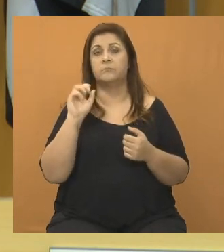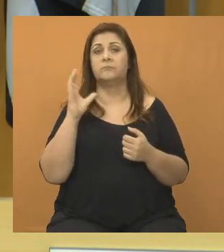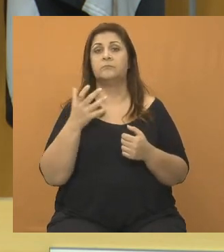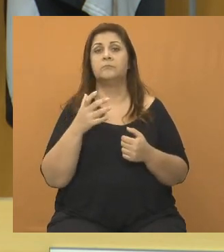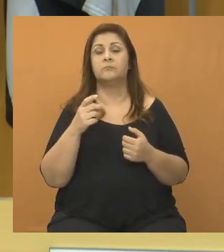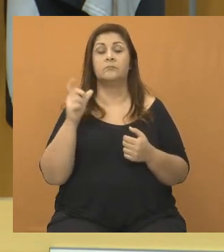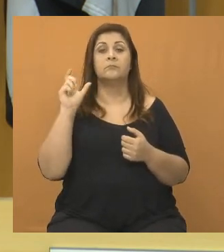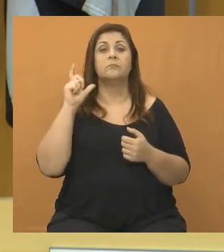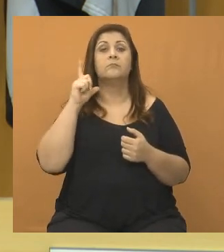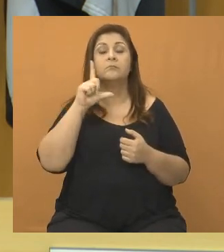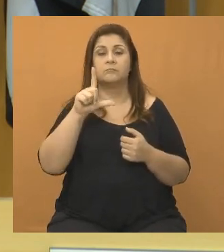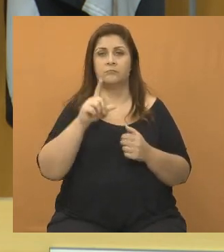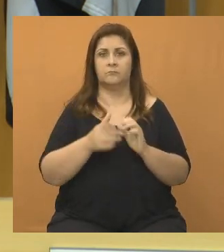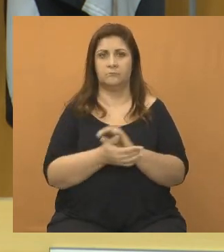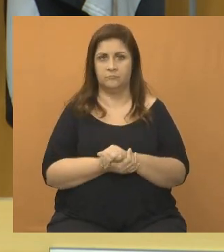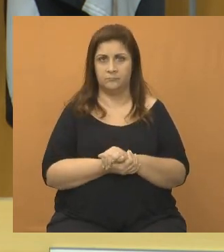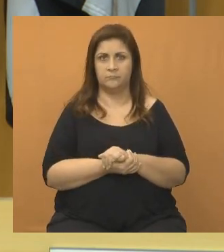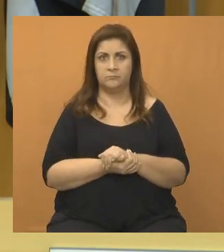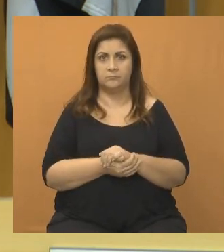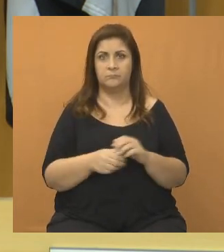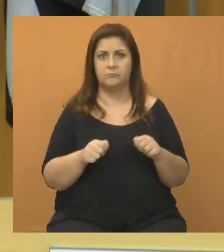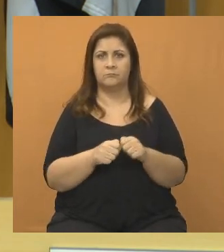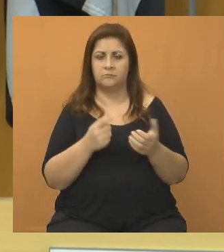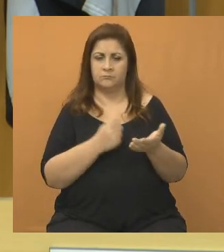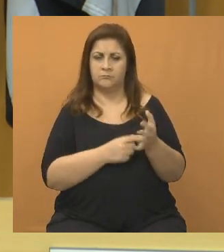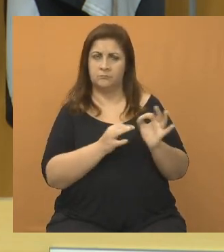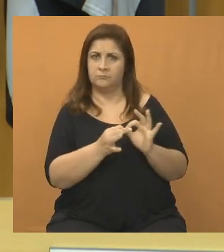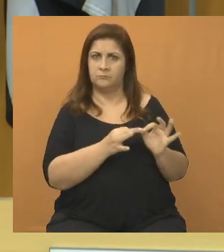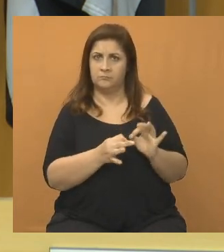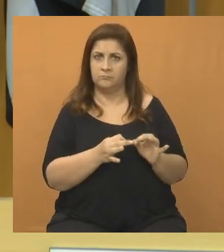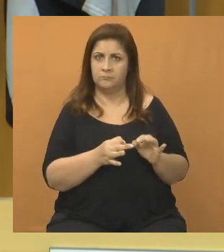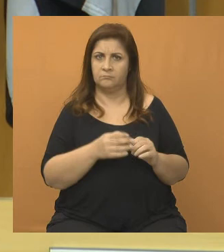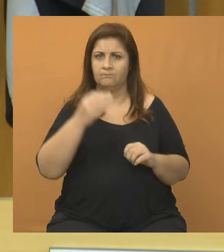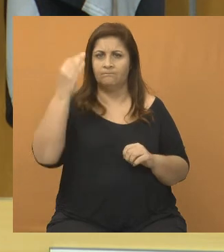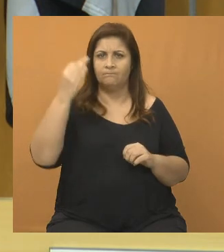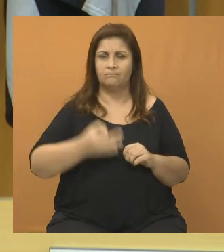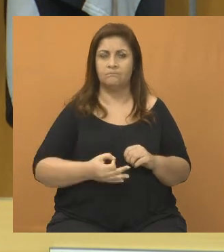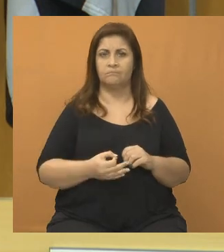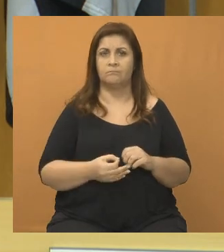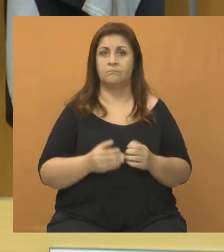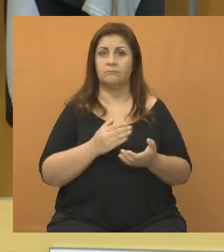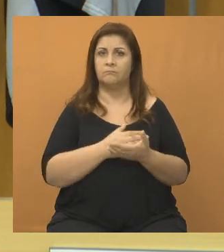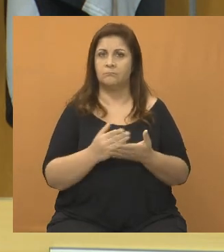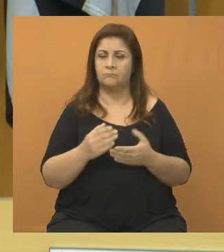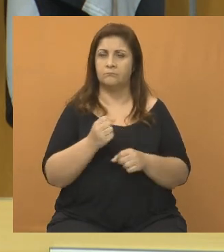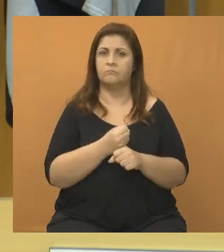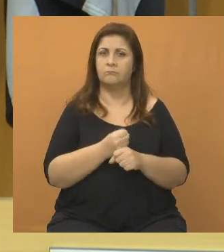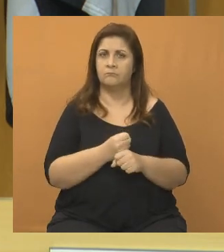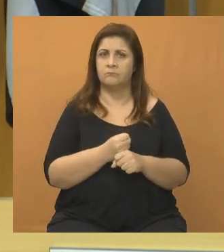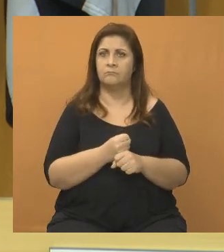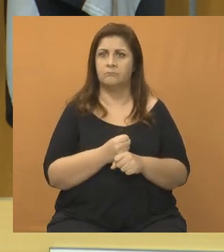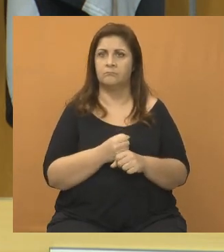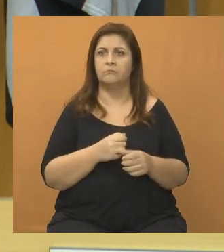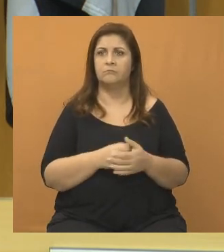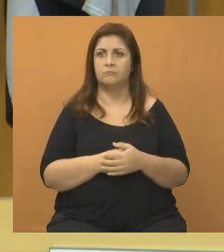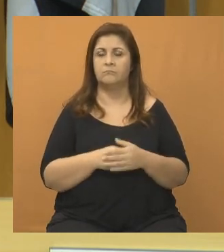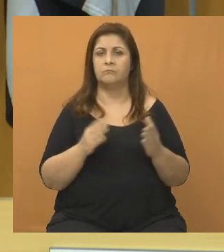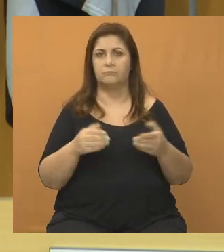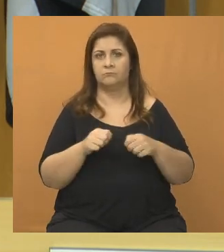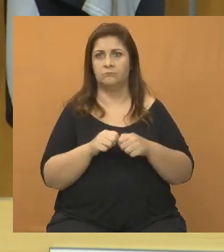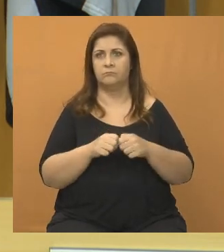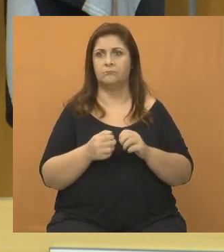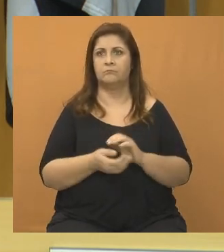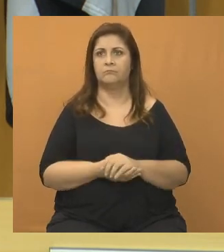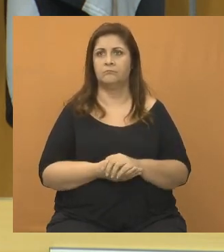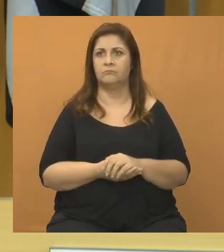processo e já deixar o projeto pronto, para no início do ano vigente já começar a dar os procedimentos